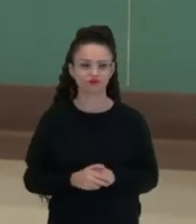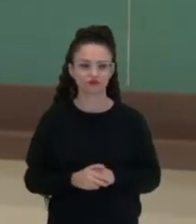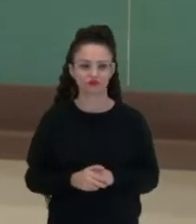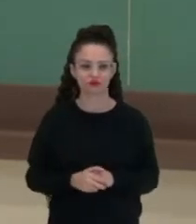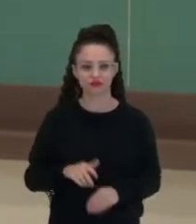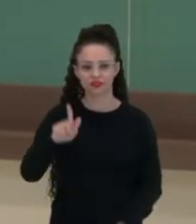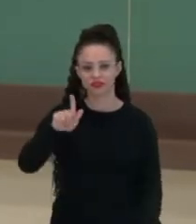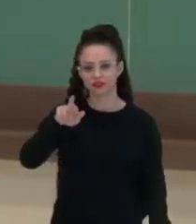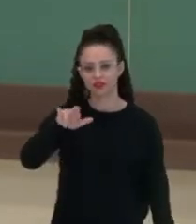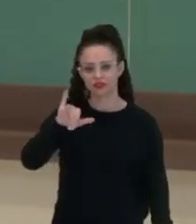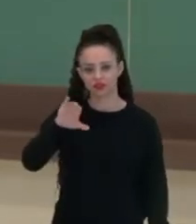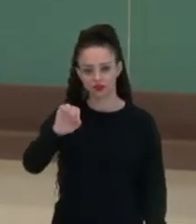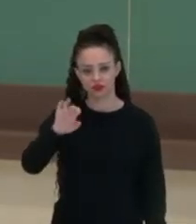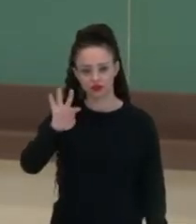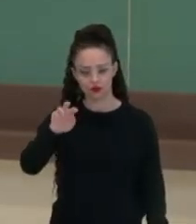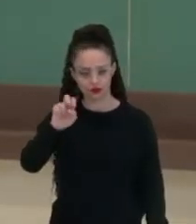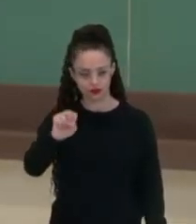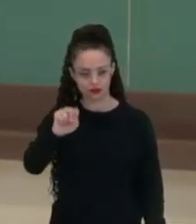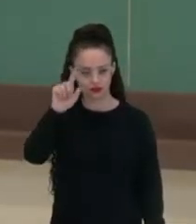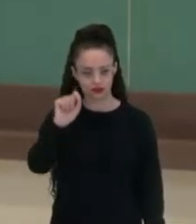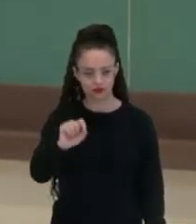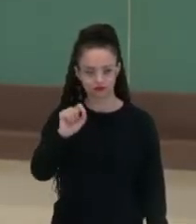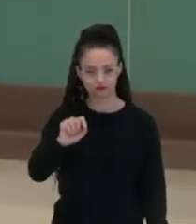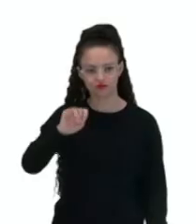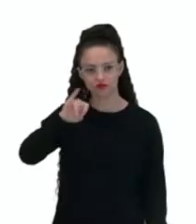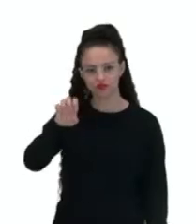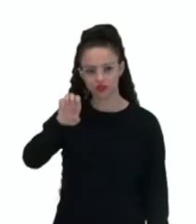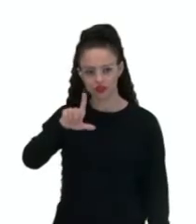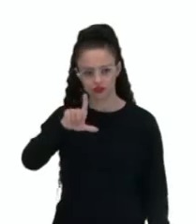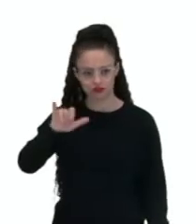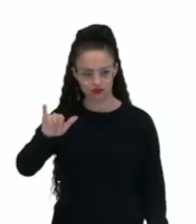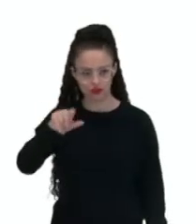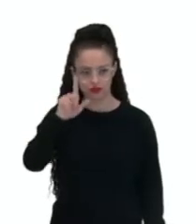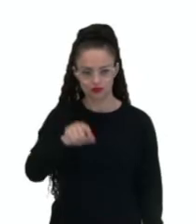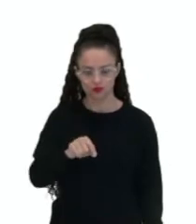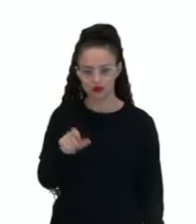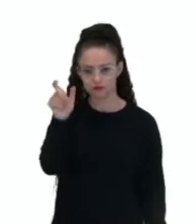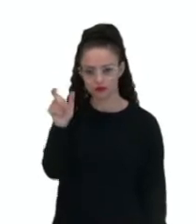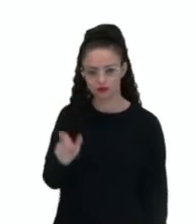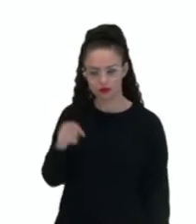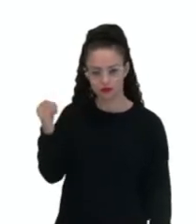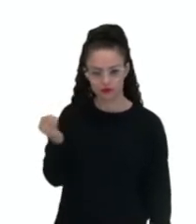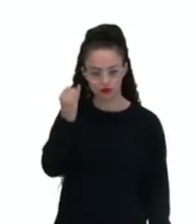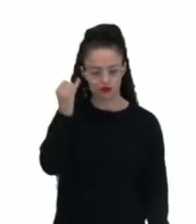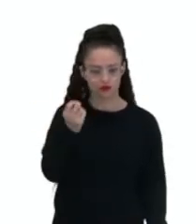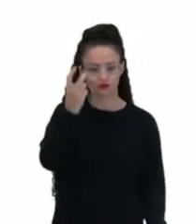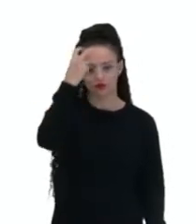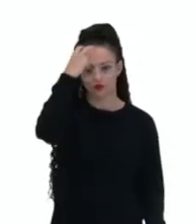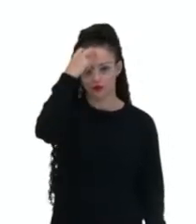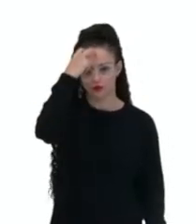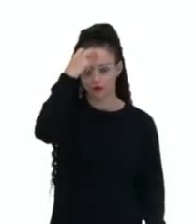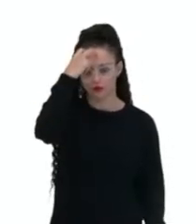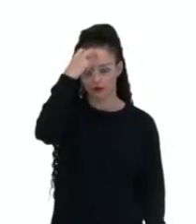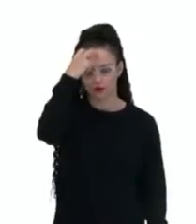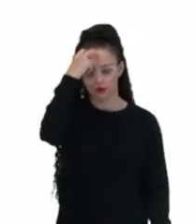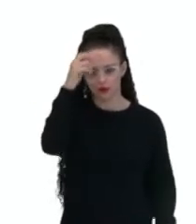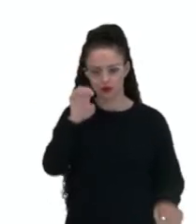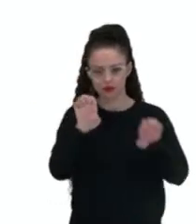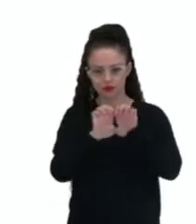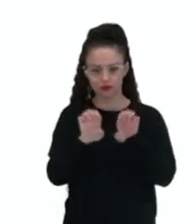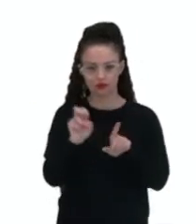chama-se griot, né? Ou griot, ou djeli, ou djeli, uma personagem importante na cultura estrutural social